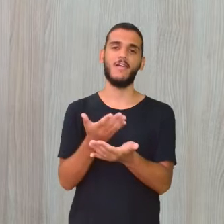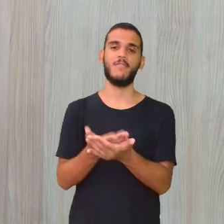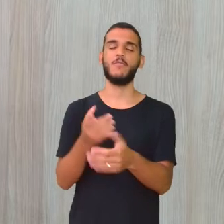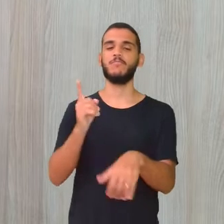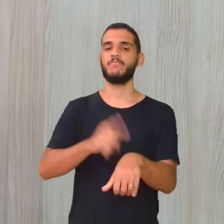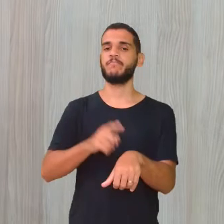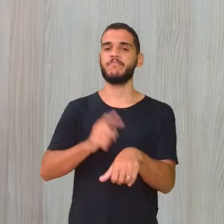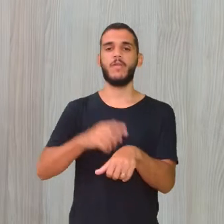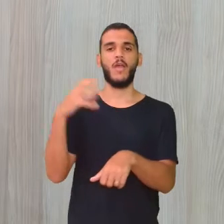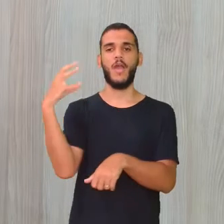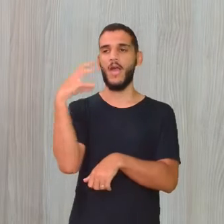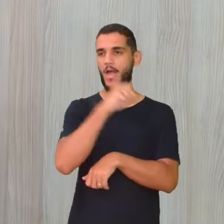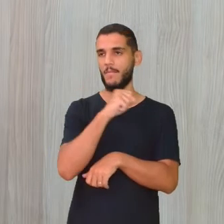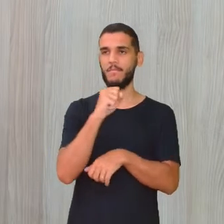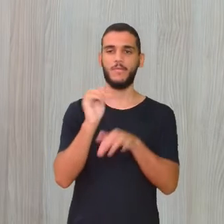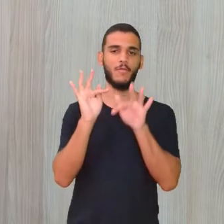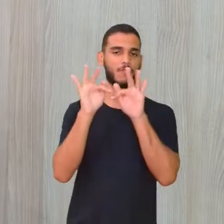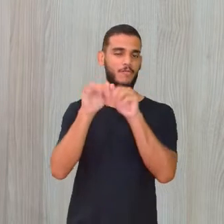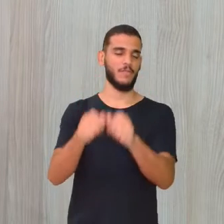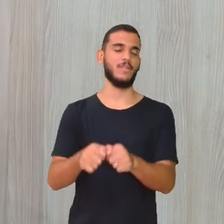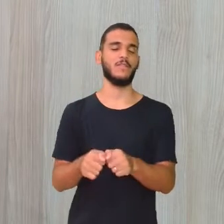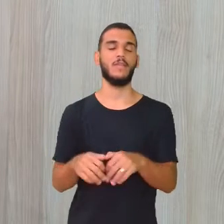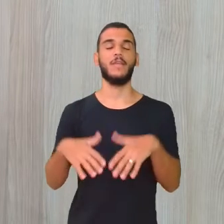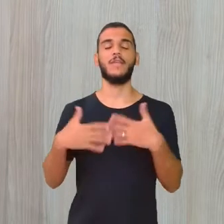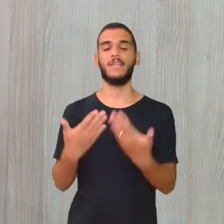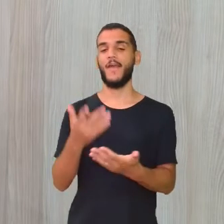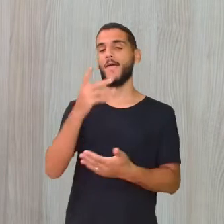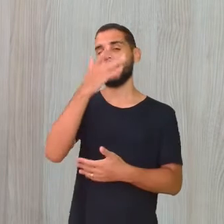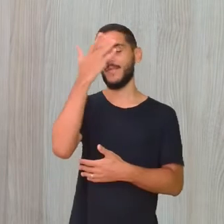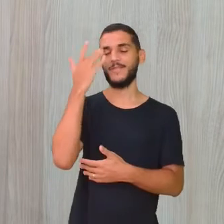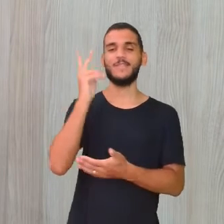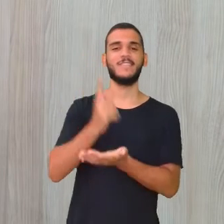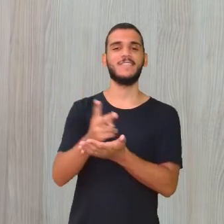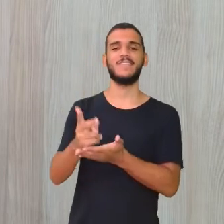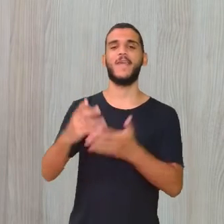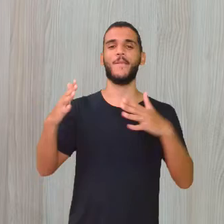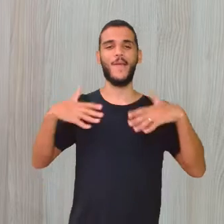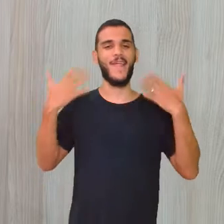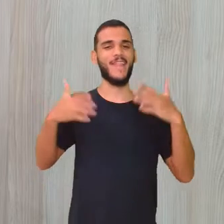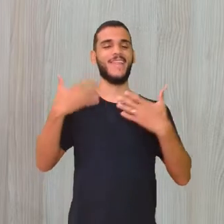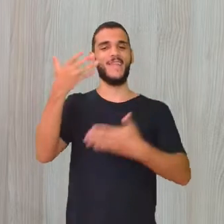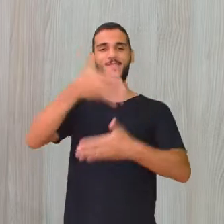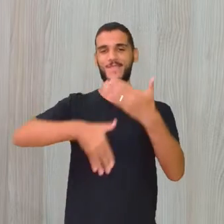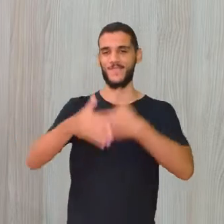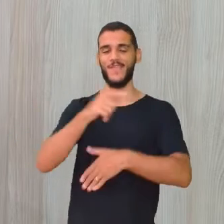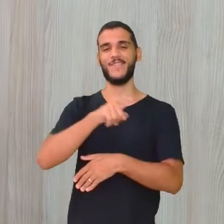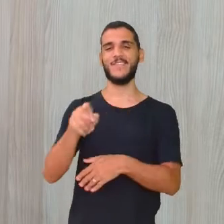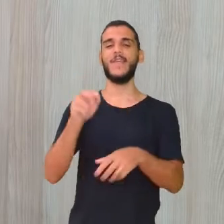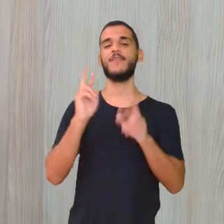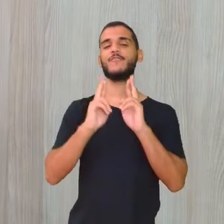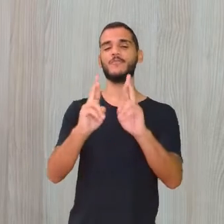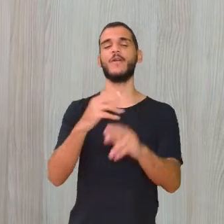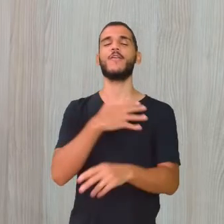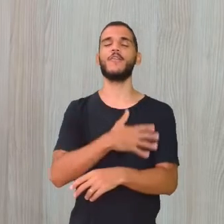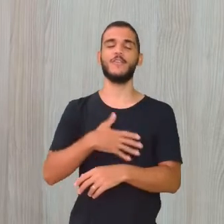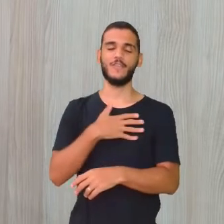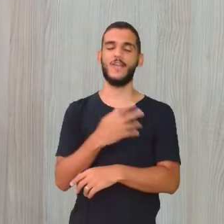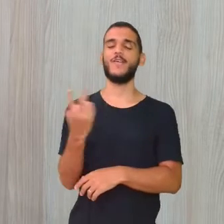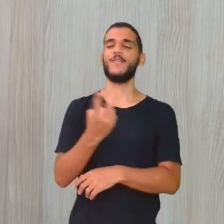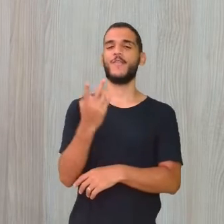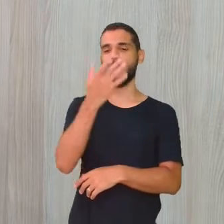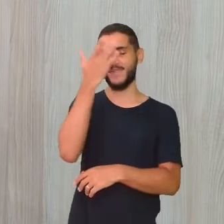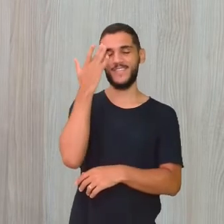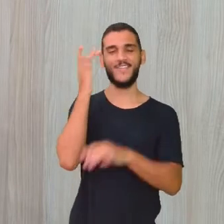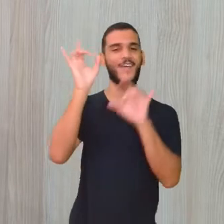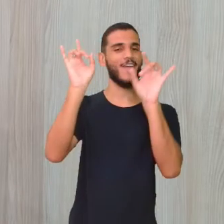tempo passa rápido, né, professora? E aí, pessoal, é sempre uma alegria, né? Estar aqui dialogando com vocês. Espero que vocês tenham gostado dessa dupla. Que dupla